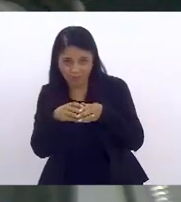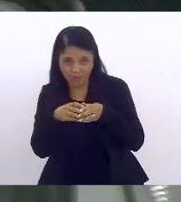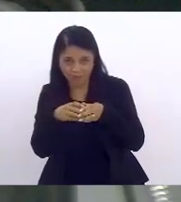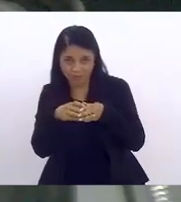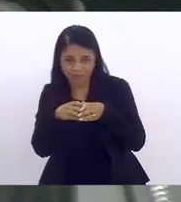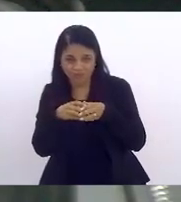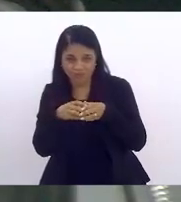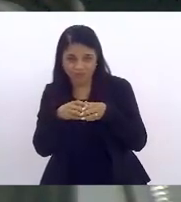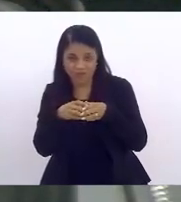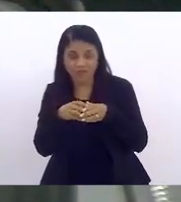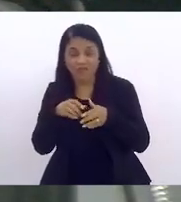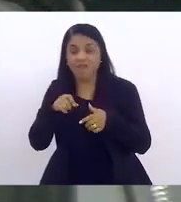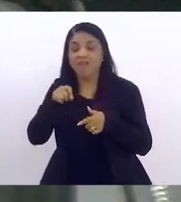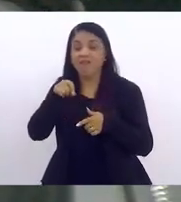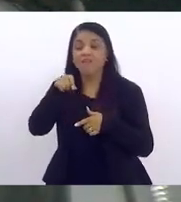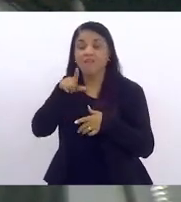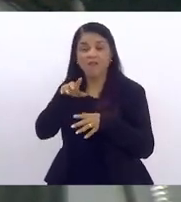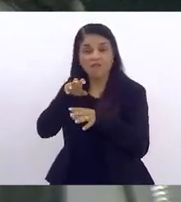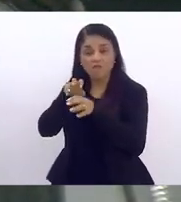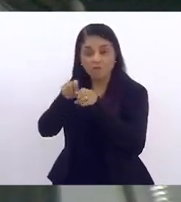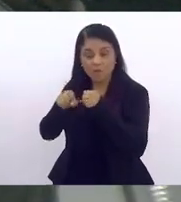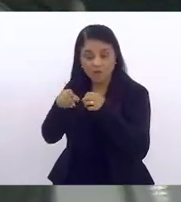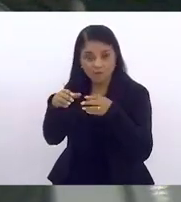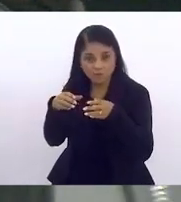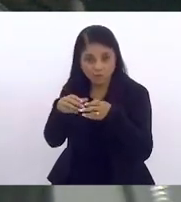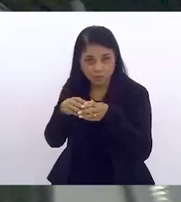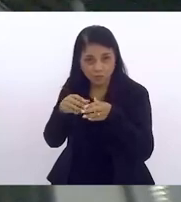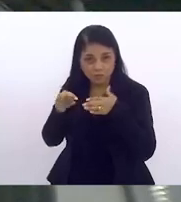falando. Quem está formando os técnicos no país hoje,